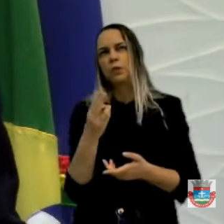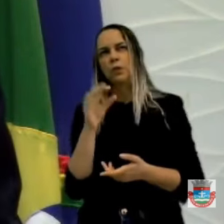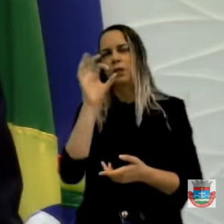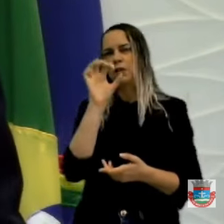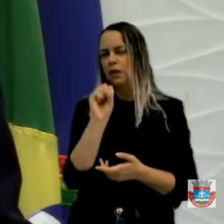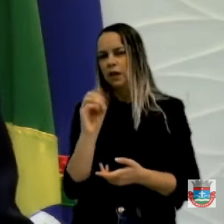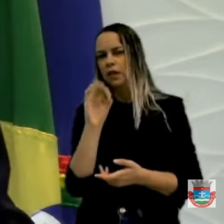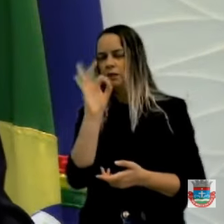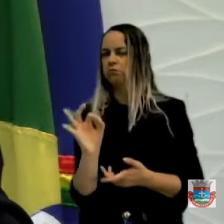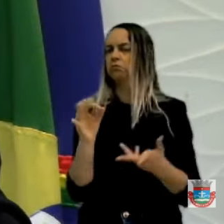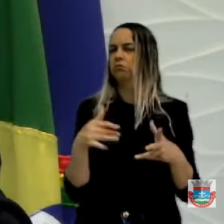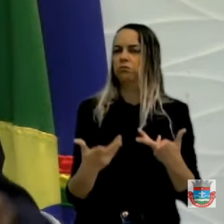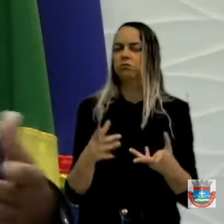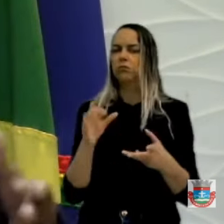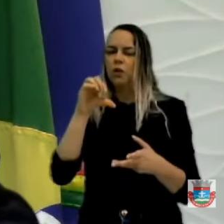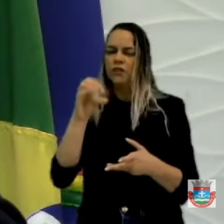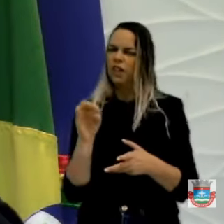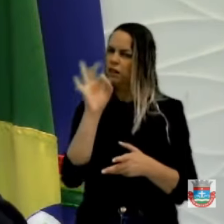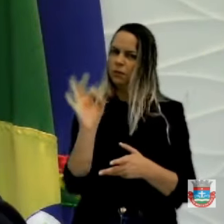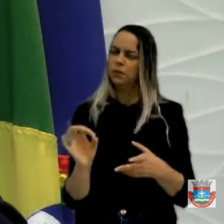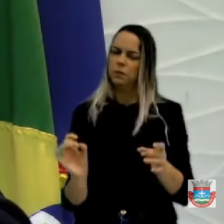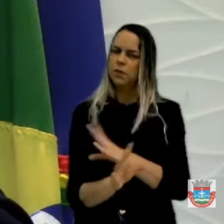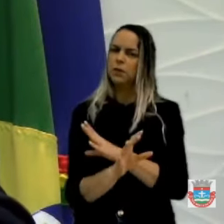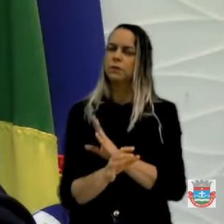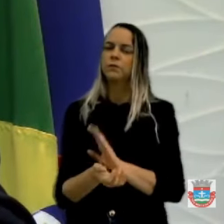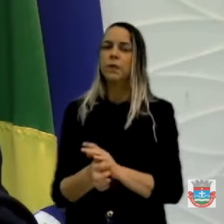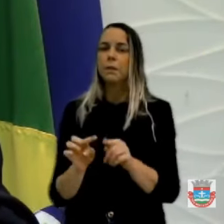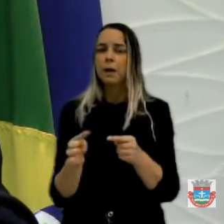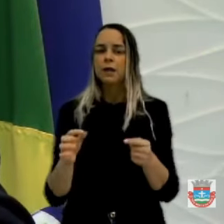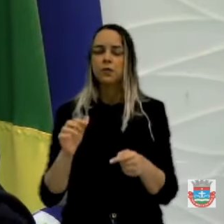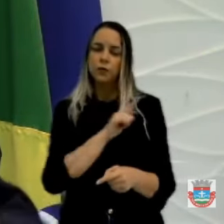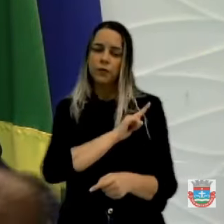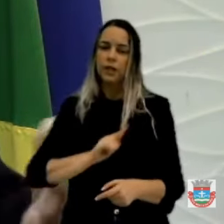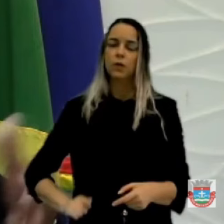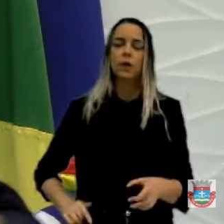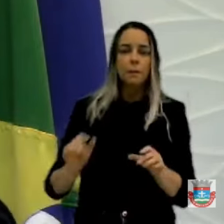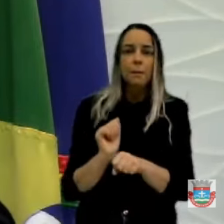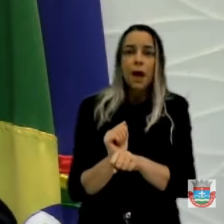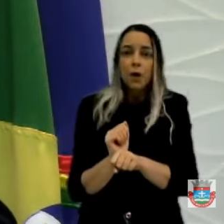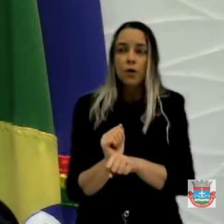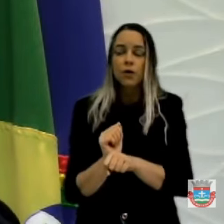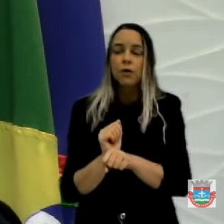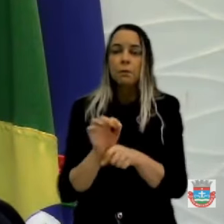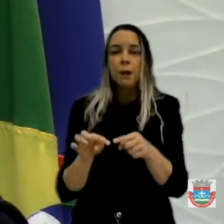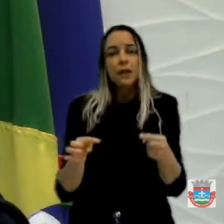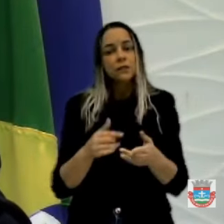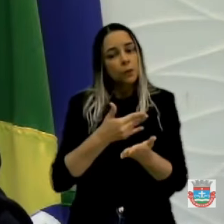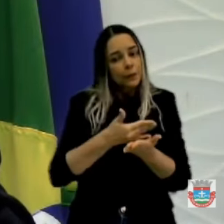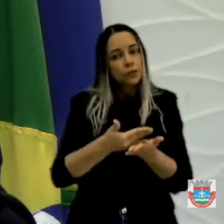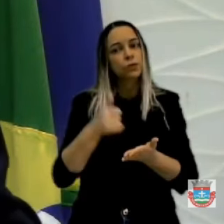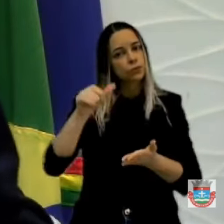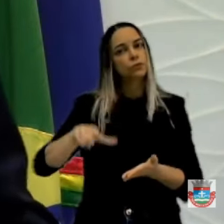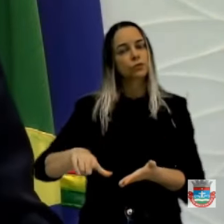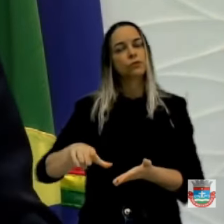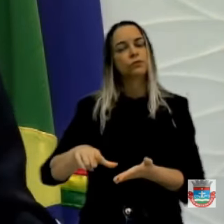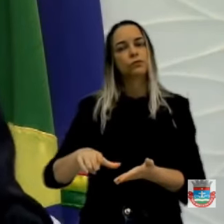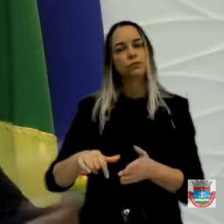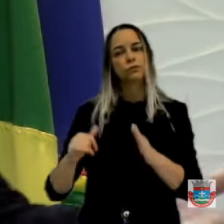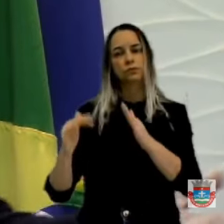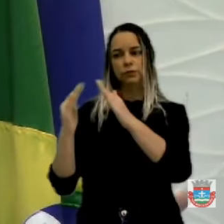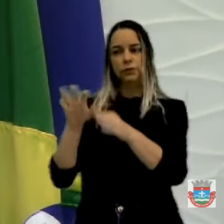obra concluída. A governadora teve uma parada e reiniciou a obra do açougue